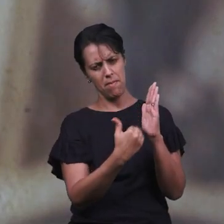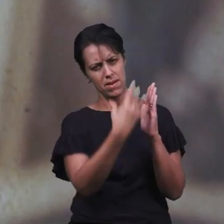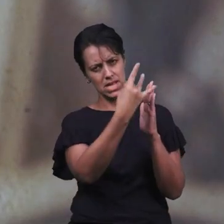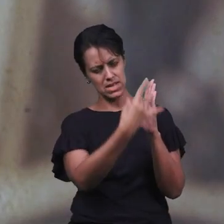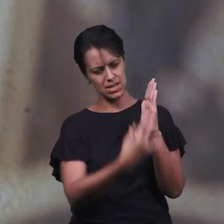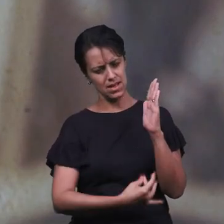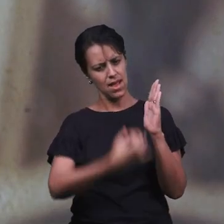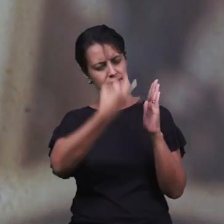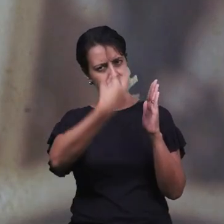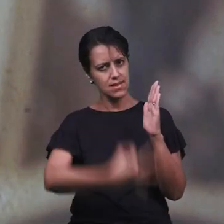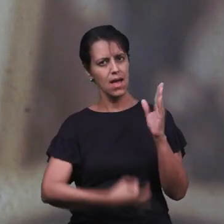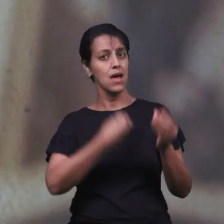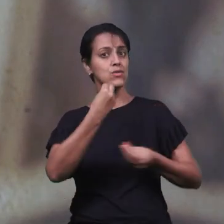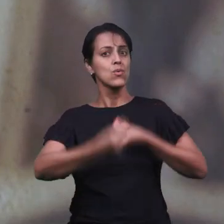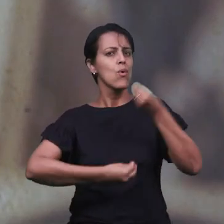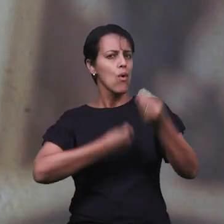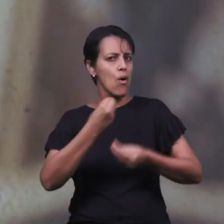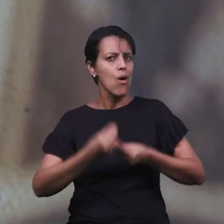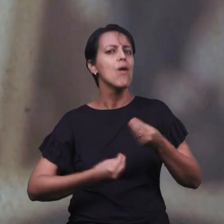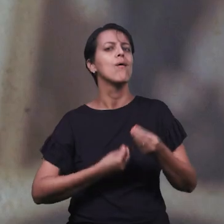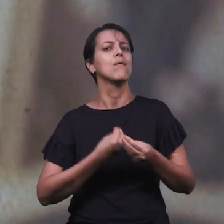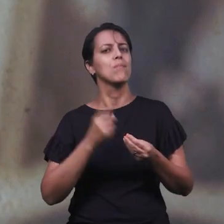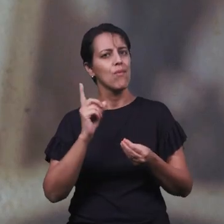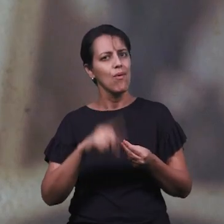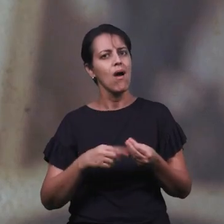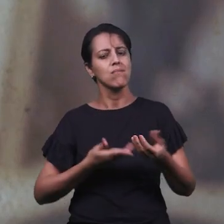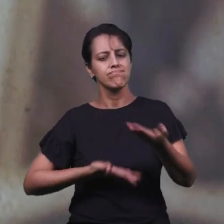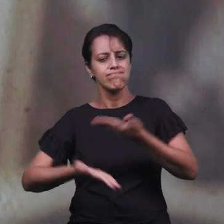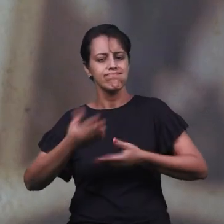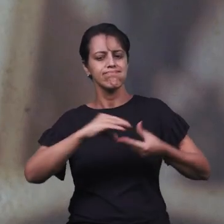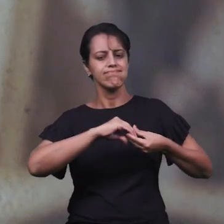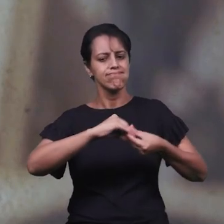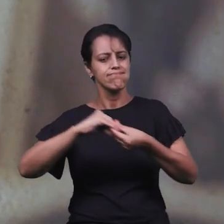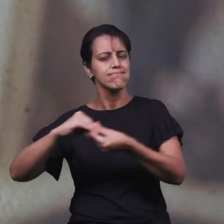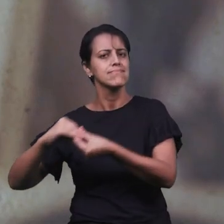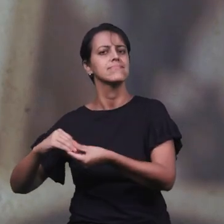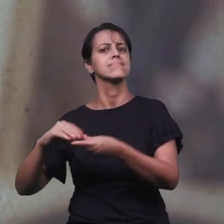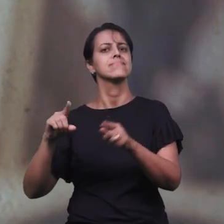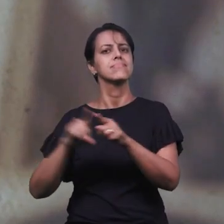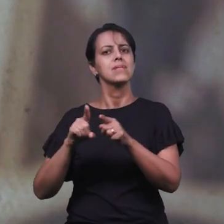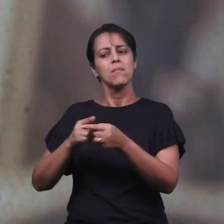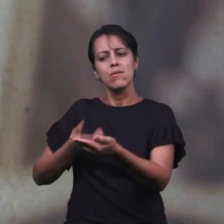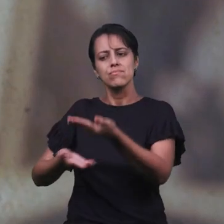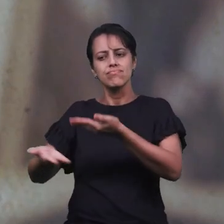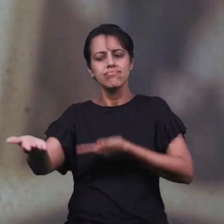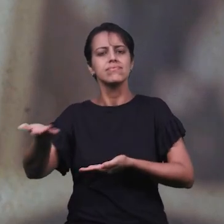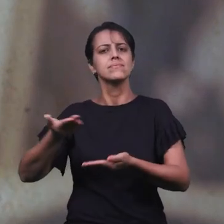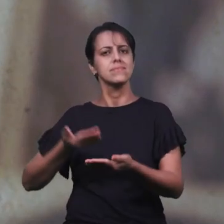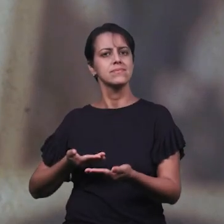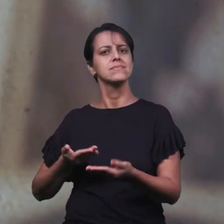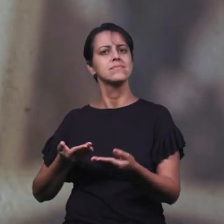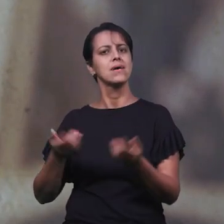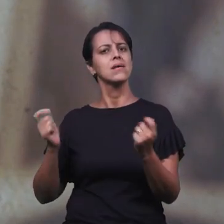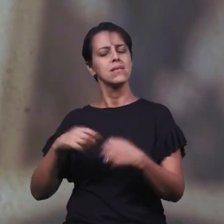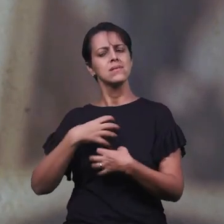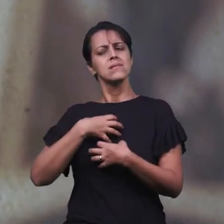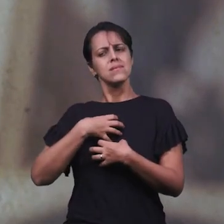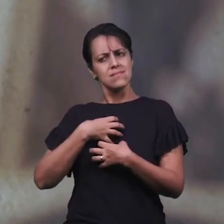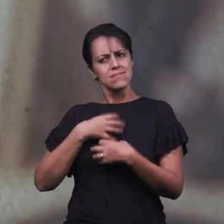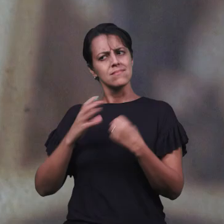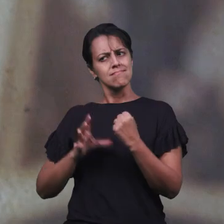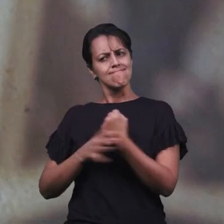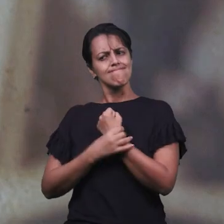da mediação, da conciliação, e o que traz para as partes uma grande segurança,